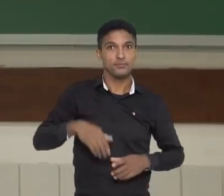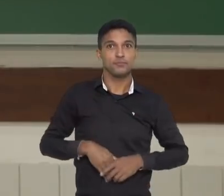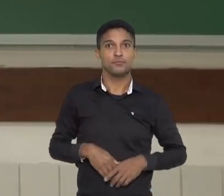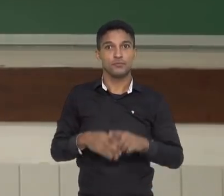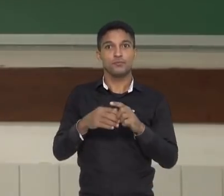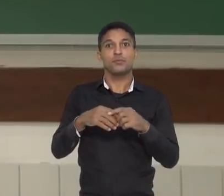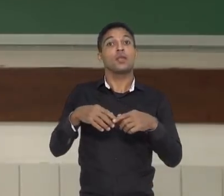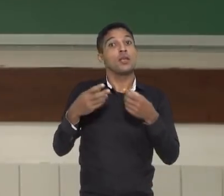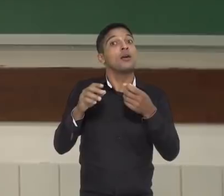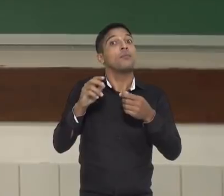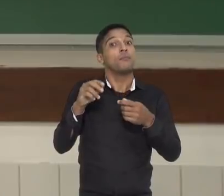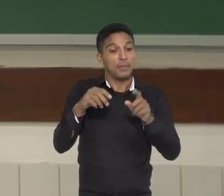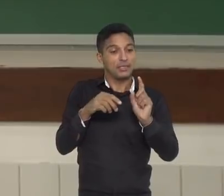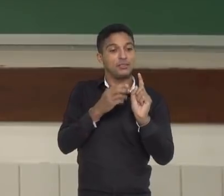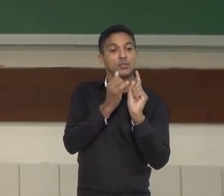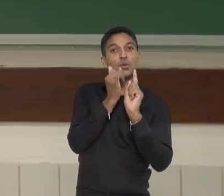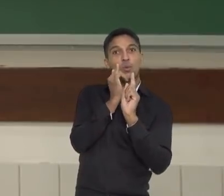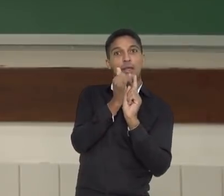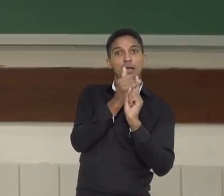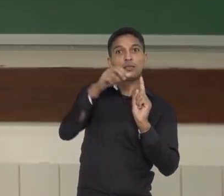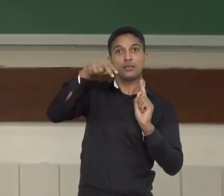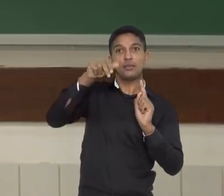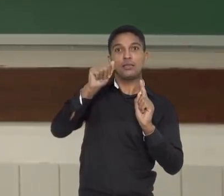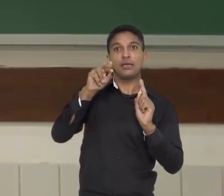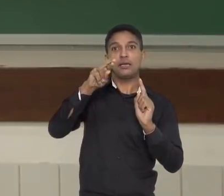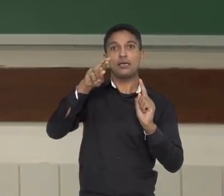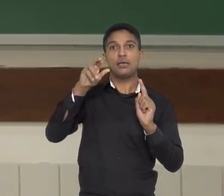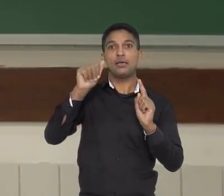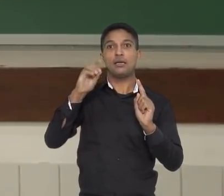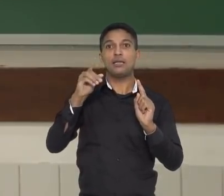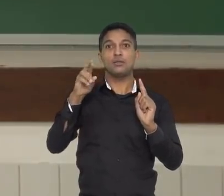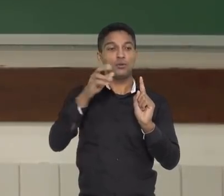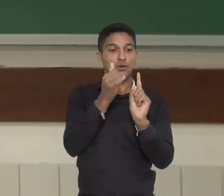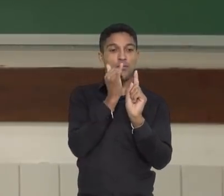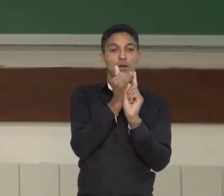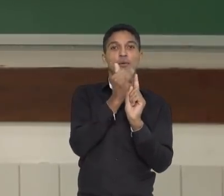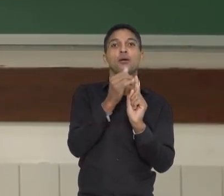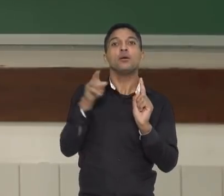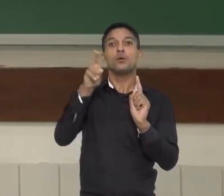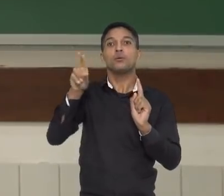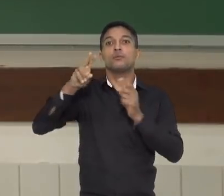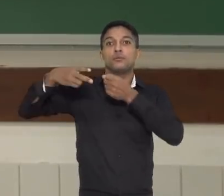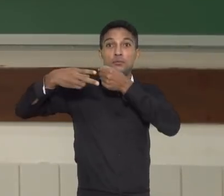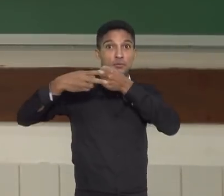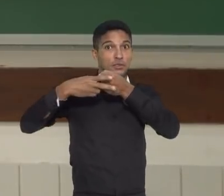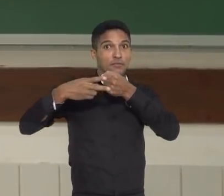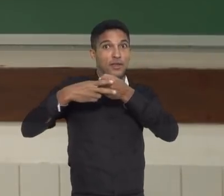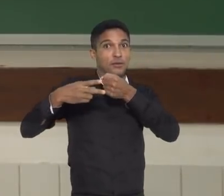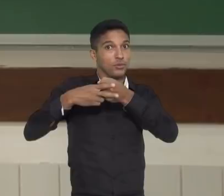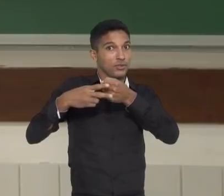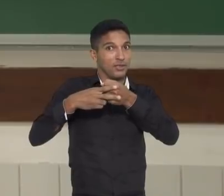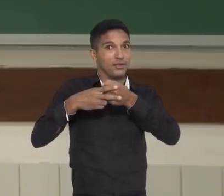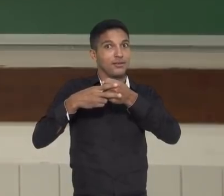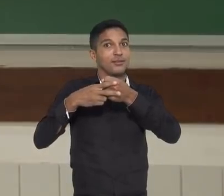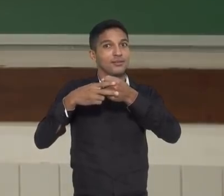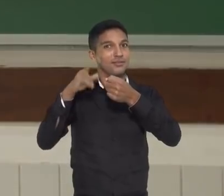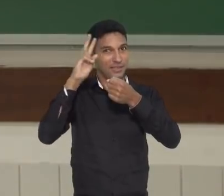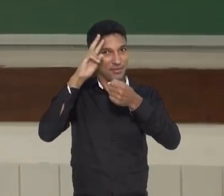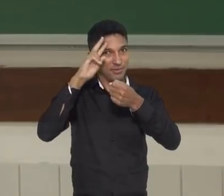vai usar o verbo de elocução, verbo de sende, e também aquela